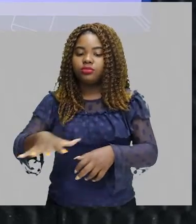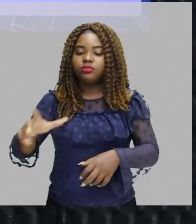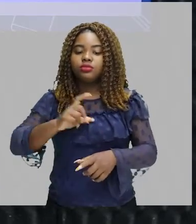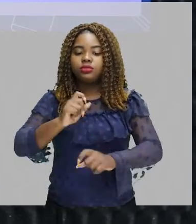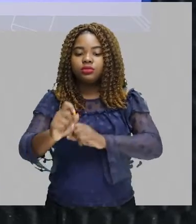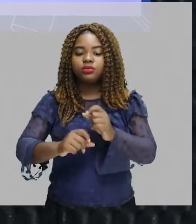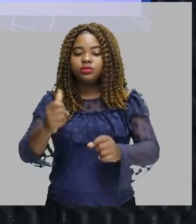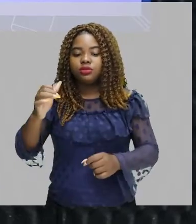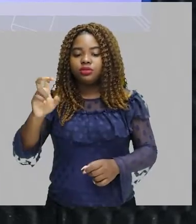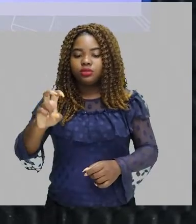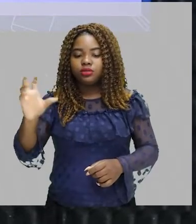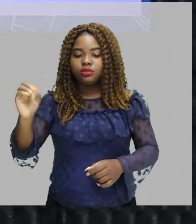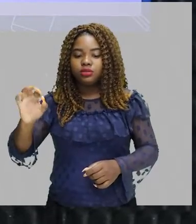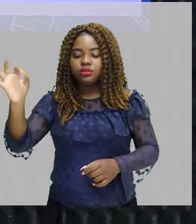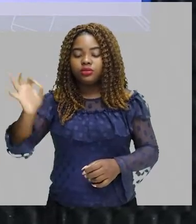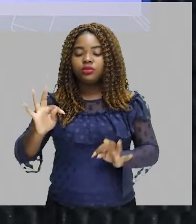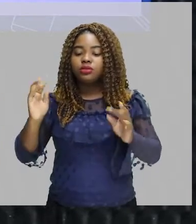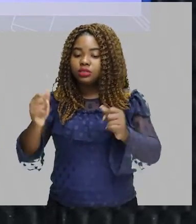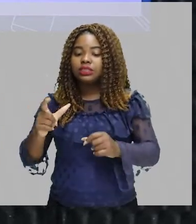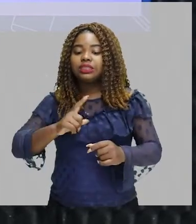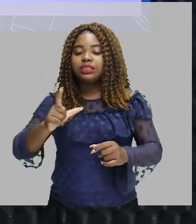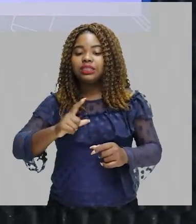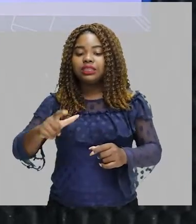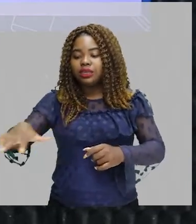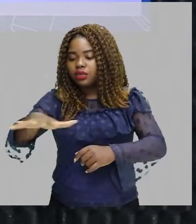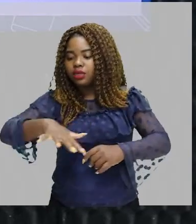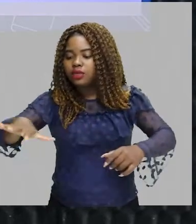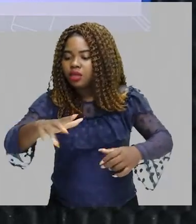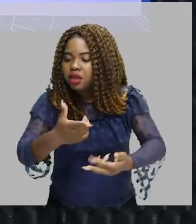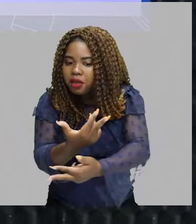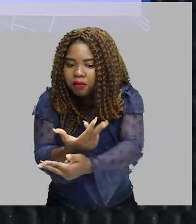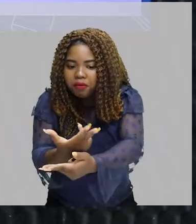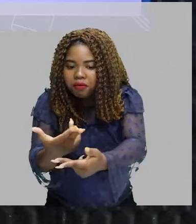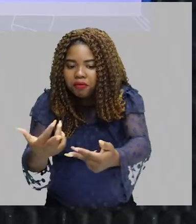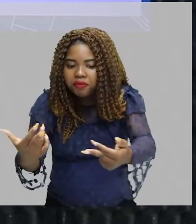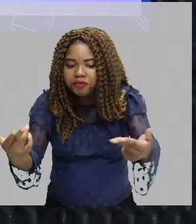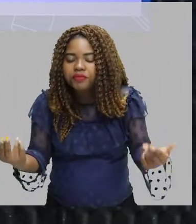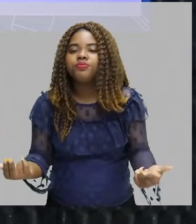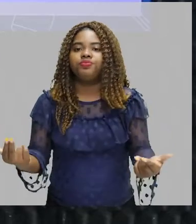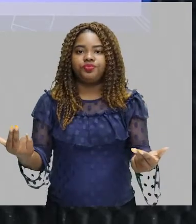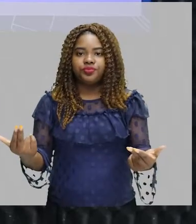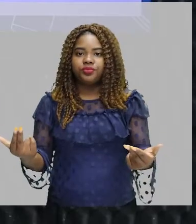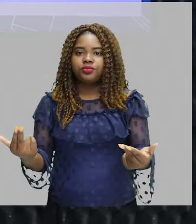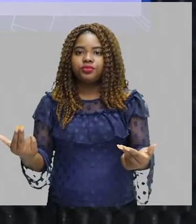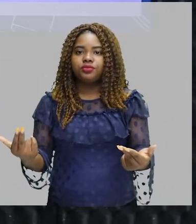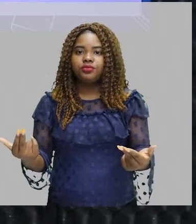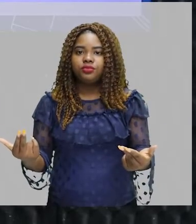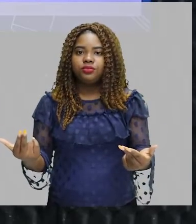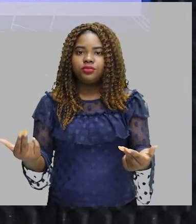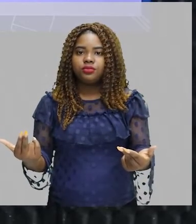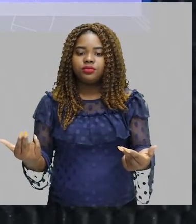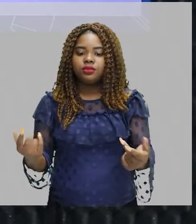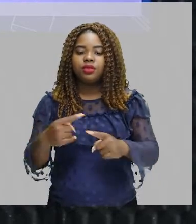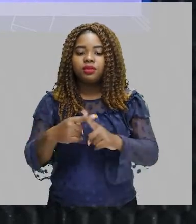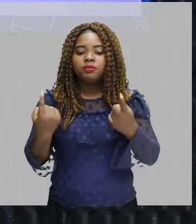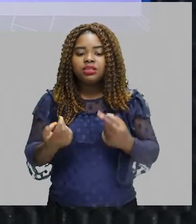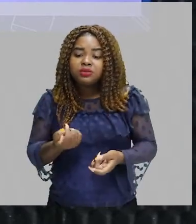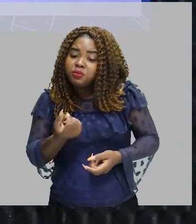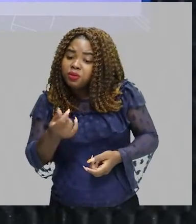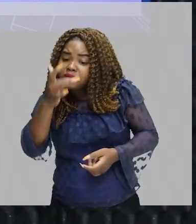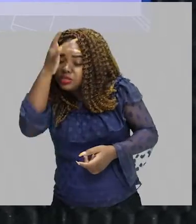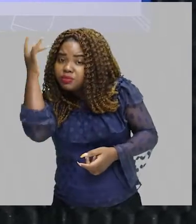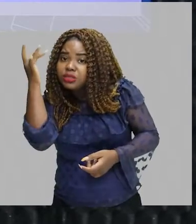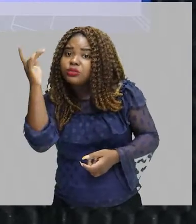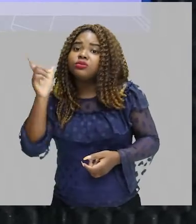Ou seja, tu tem muita terra concentrada na mão de muito pouca gente. Isso é uma grande problemática,